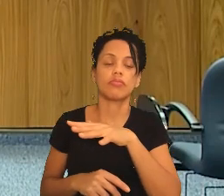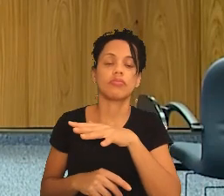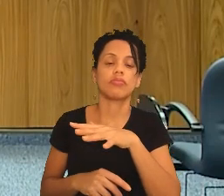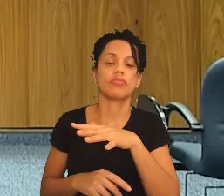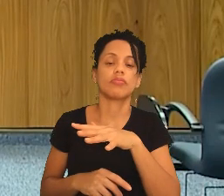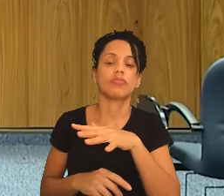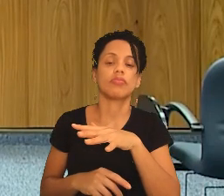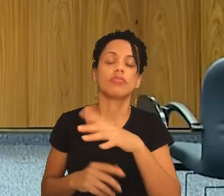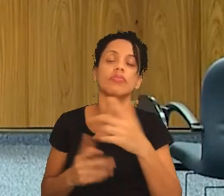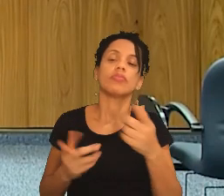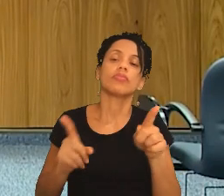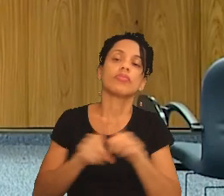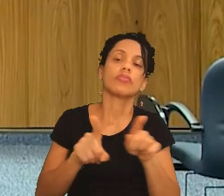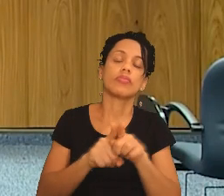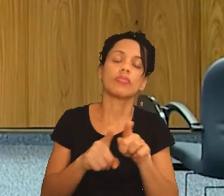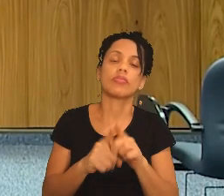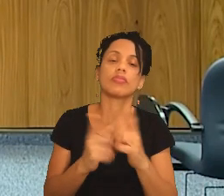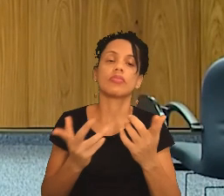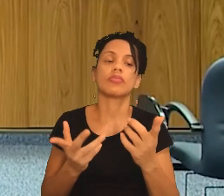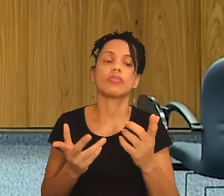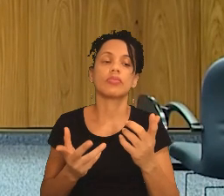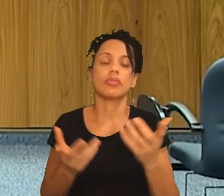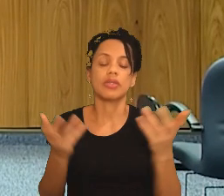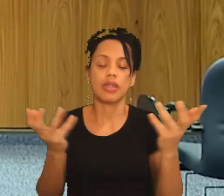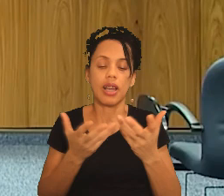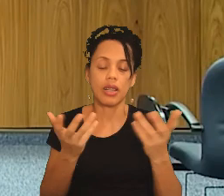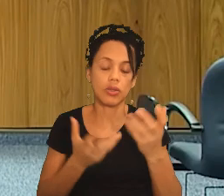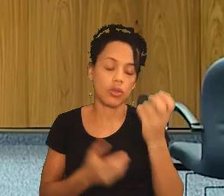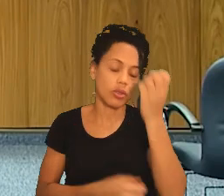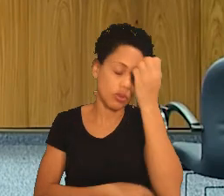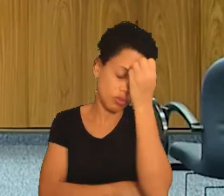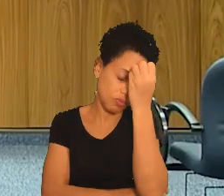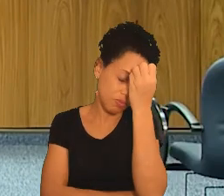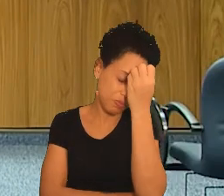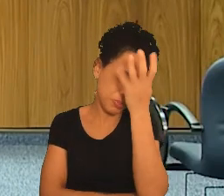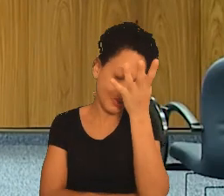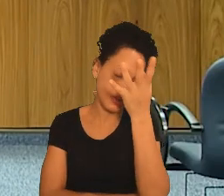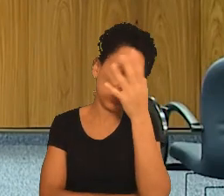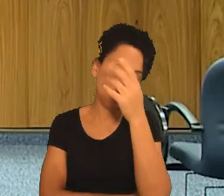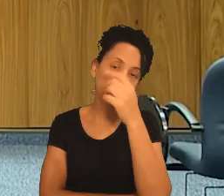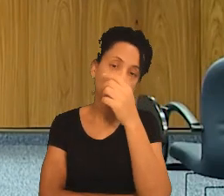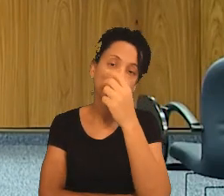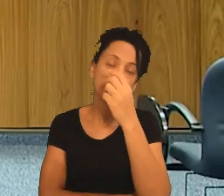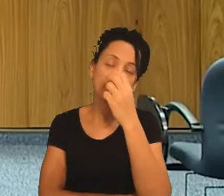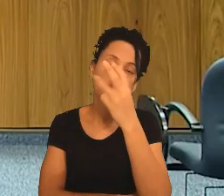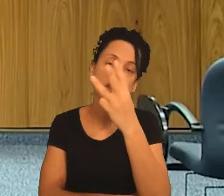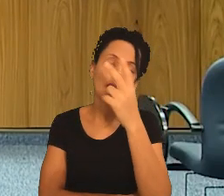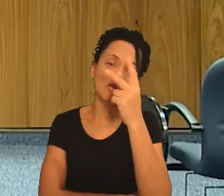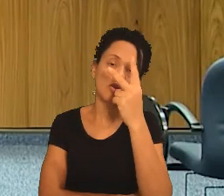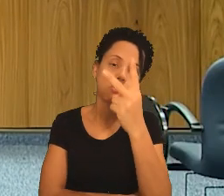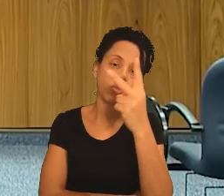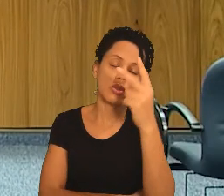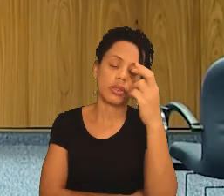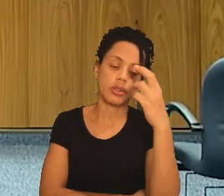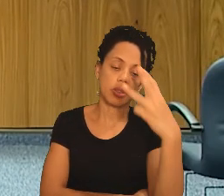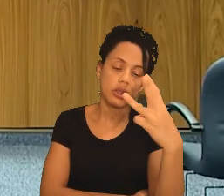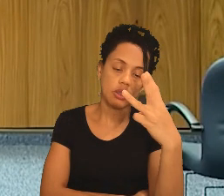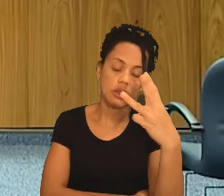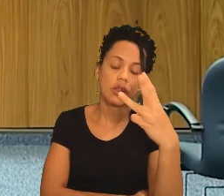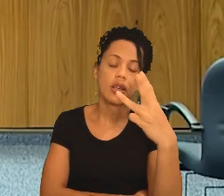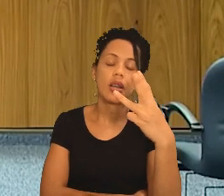enfrentou, né, logo após a Constituição, né, um dos primeiros casos, a gente até estava num debate recente sobre esse caso, né,